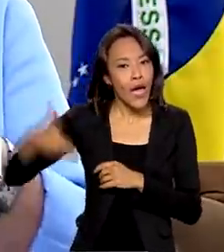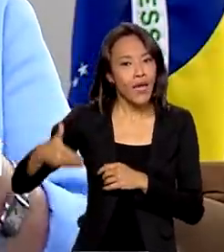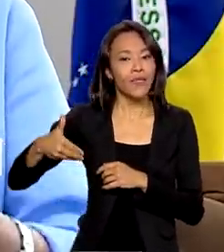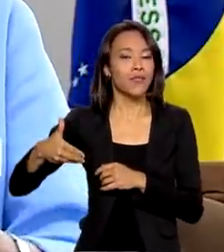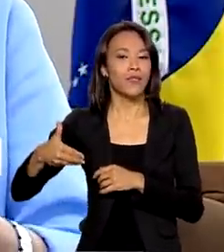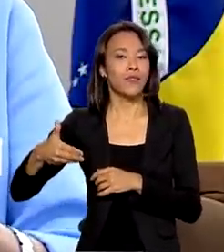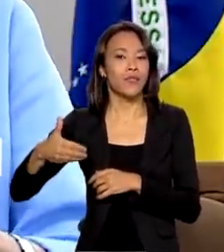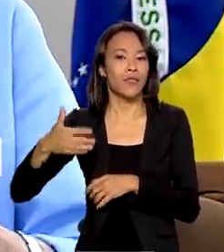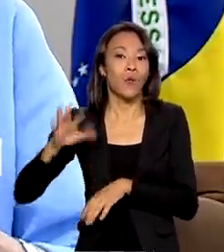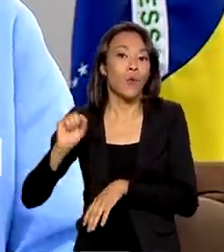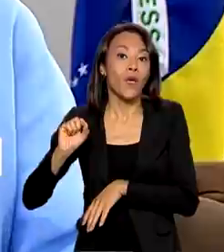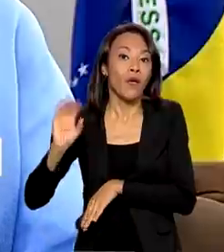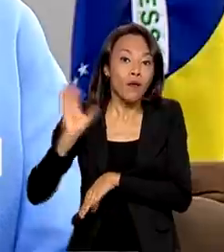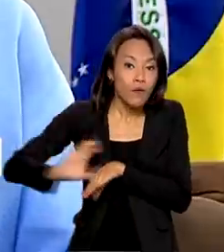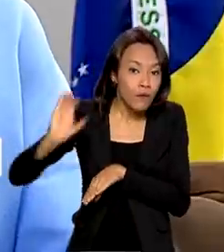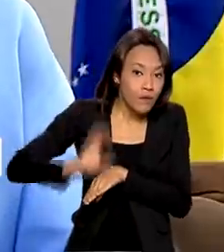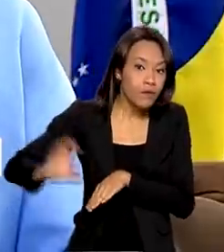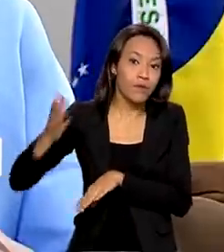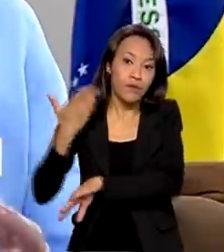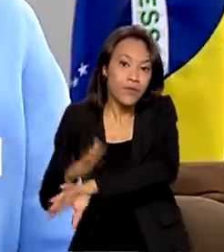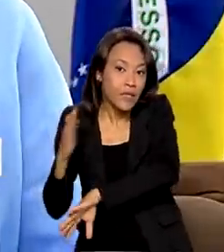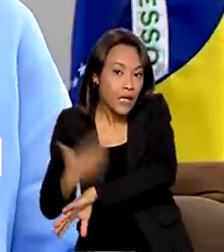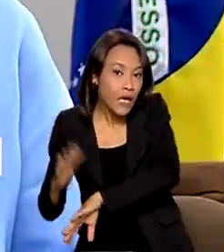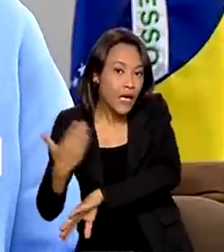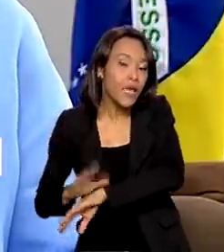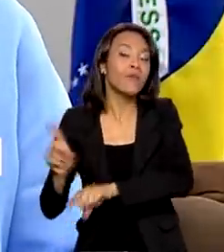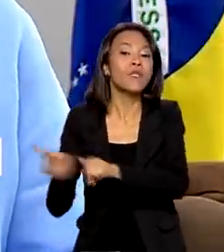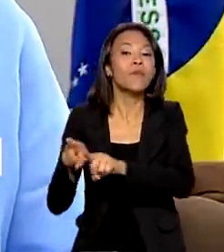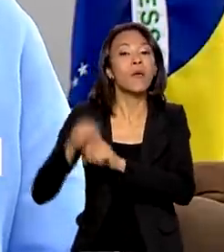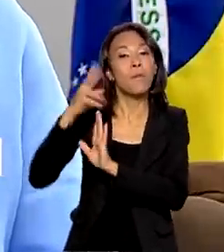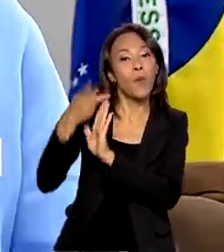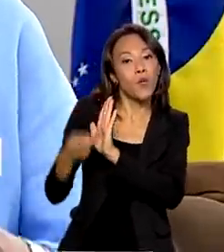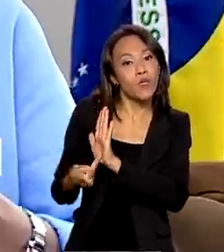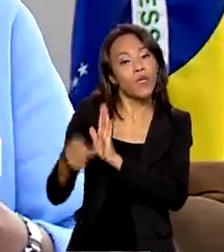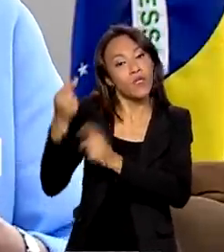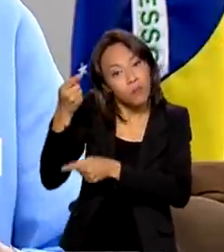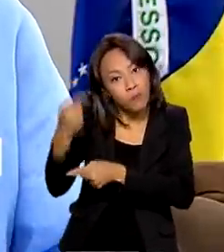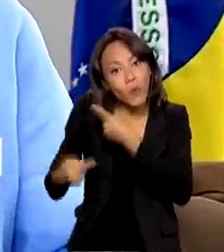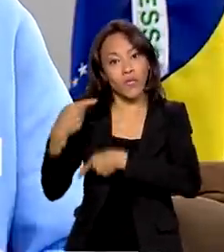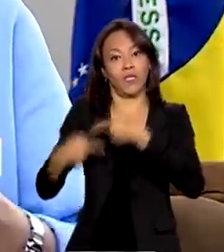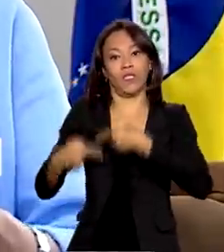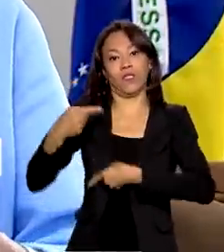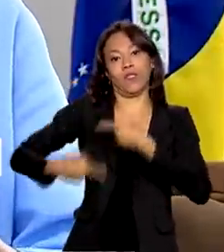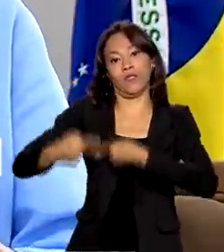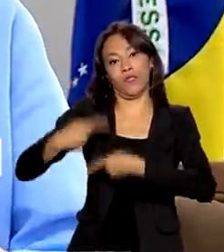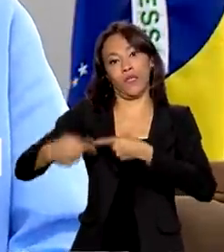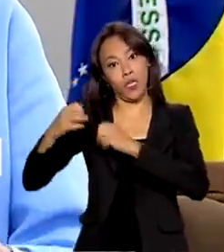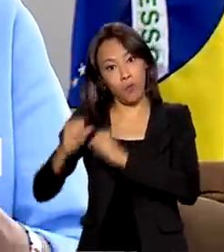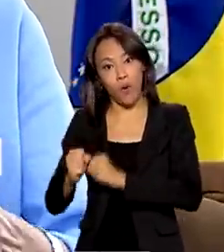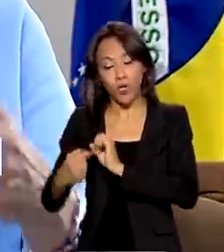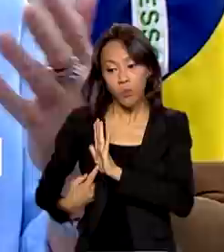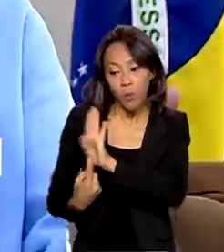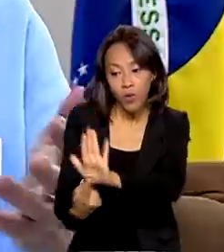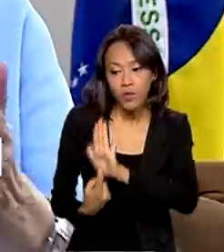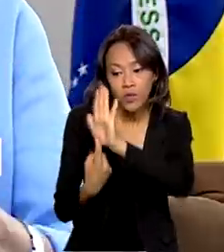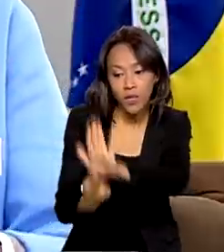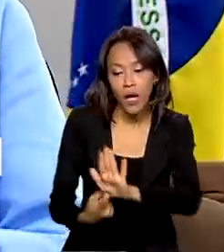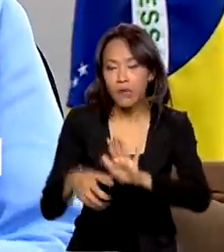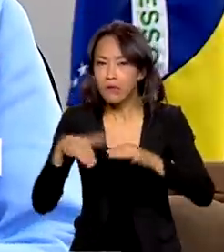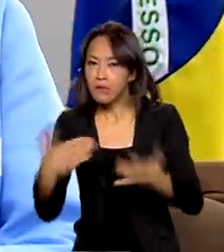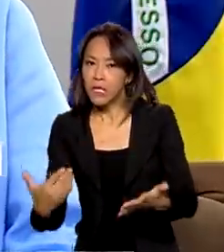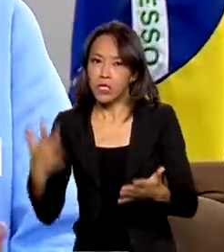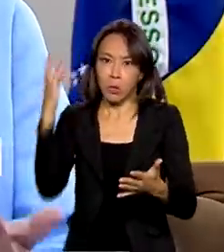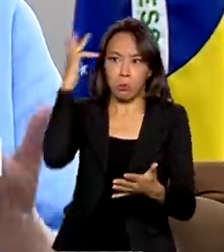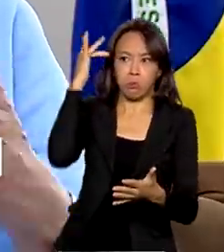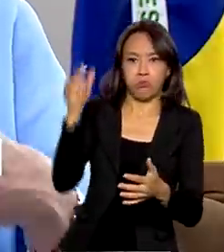essas essas práticas e também com projetos e políticas públicas que possam chegar até o agricultor seja ele